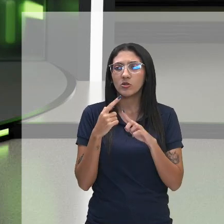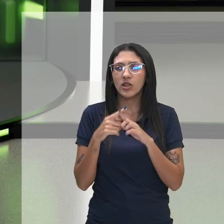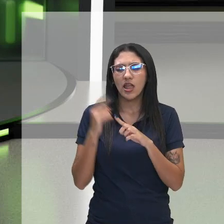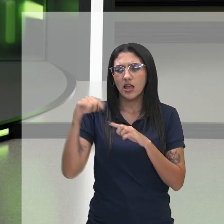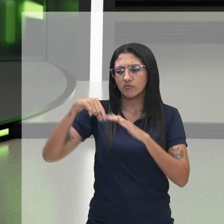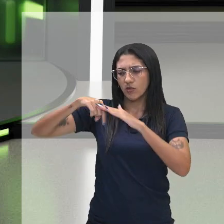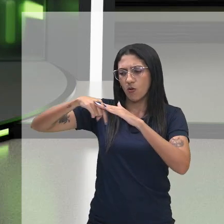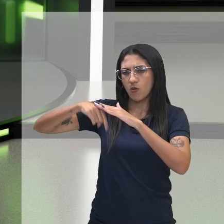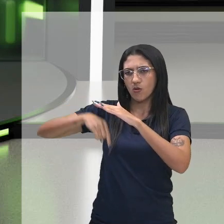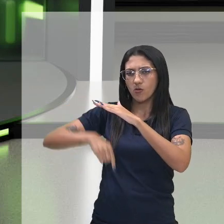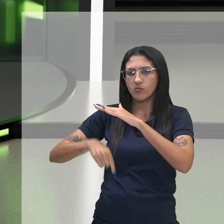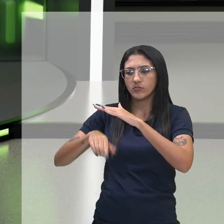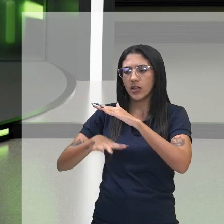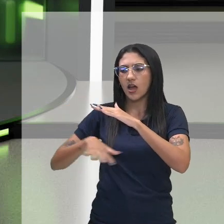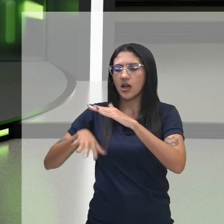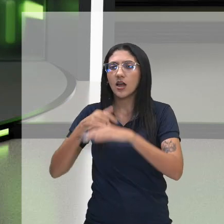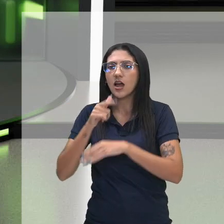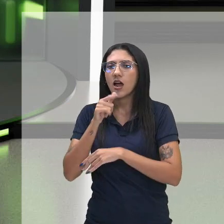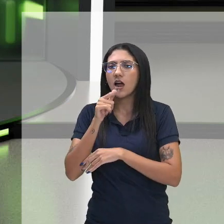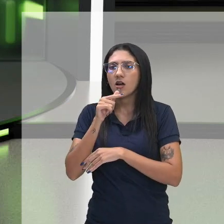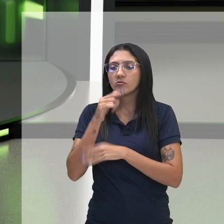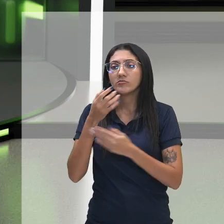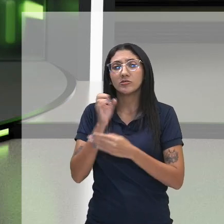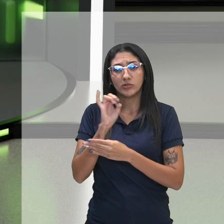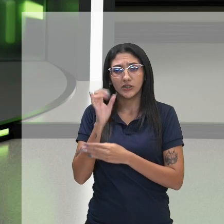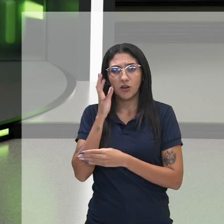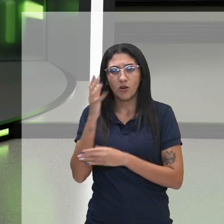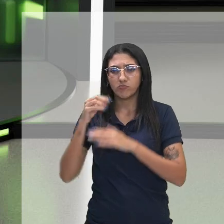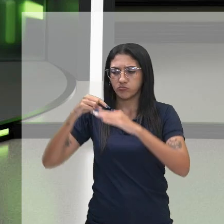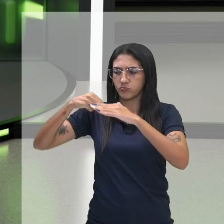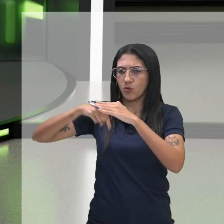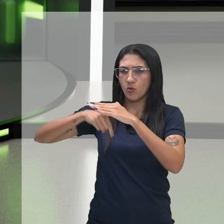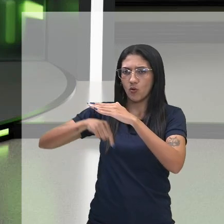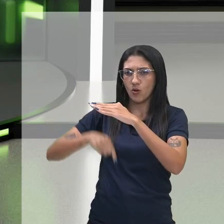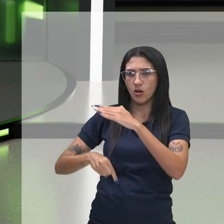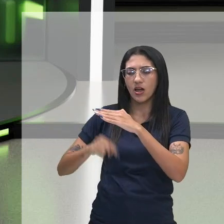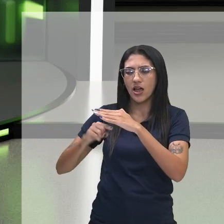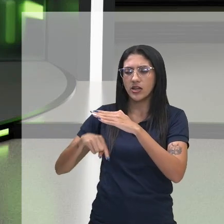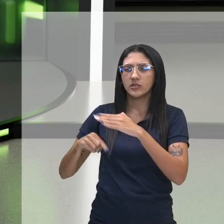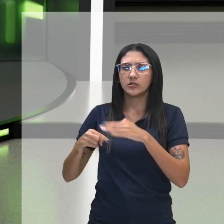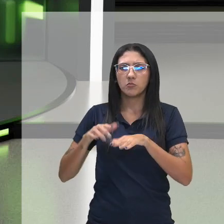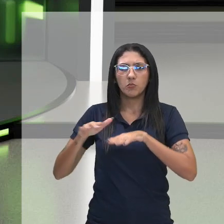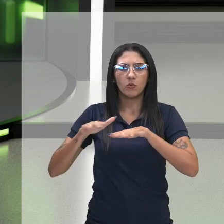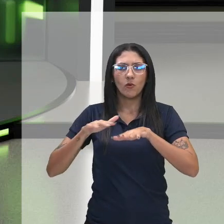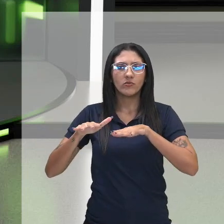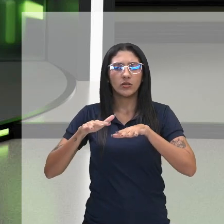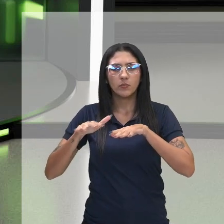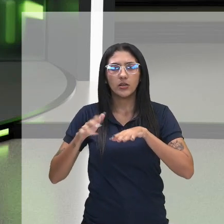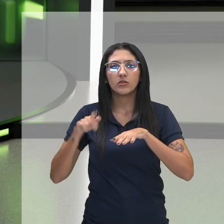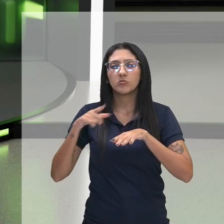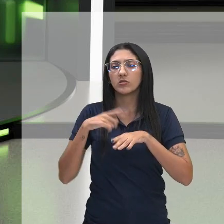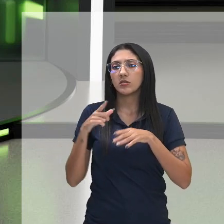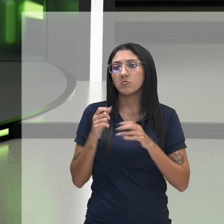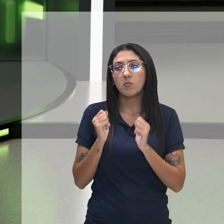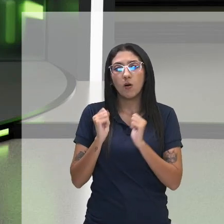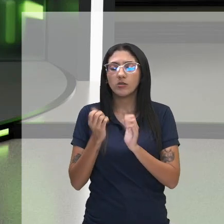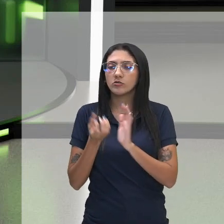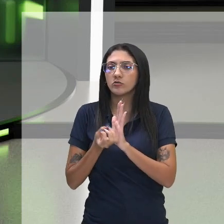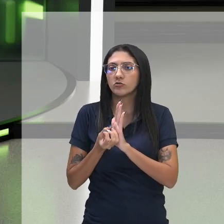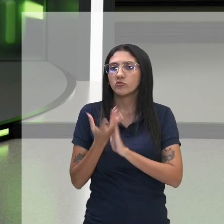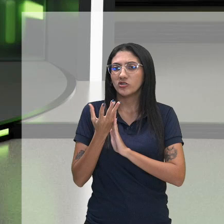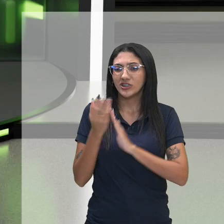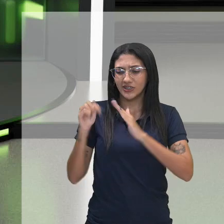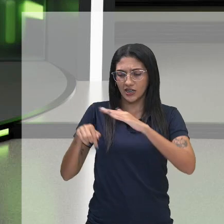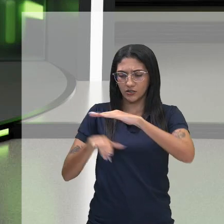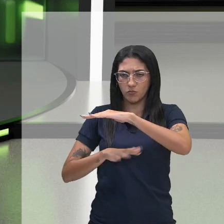do oceano. E aí, quando ela acontece abaixo do oceano, né, esses movimentos dessas placas, elas podem formar ali